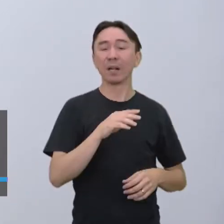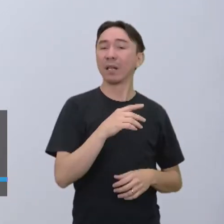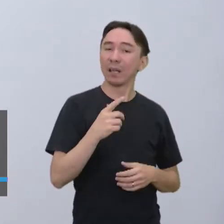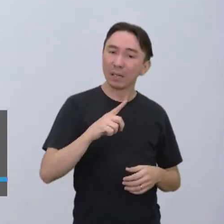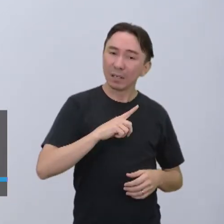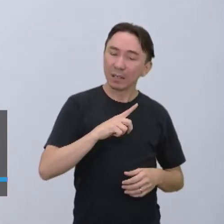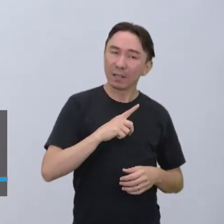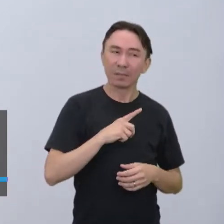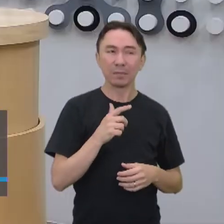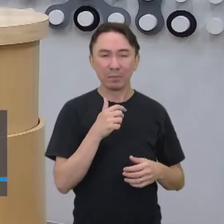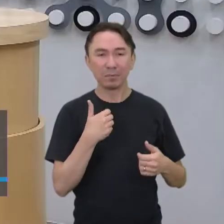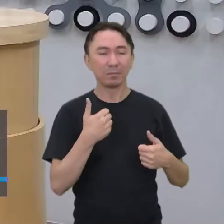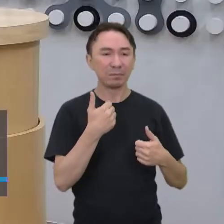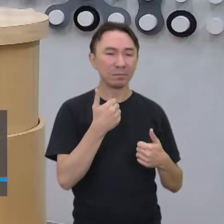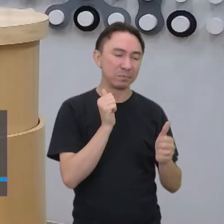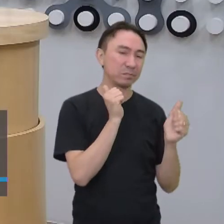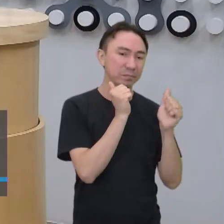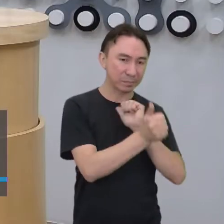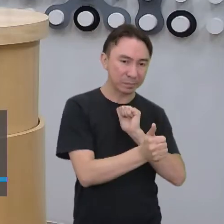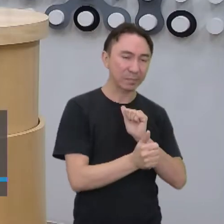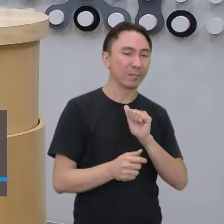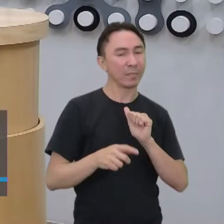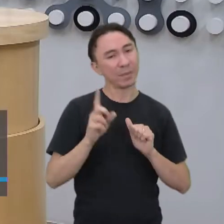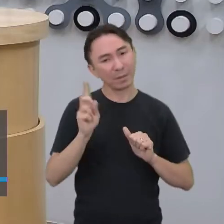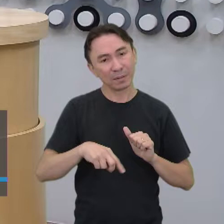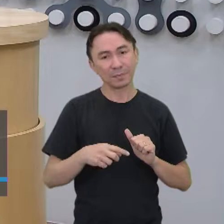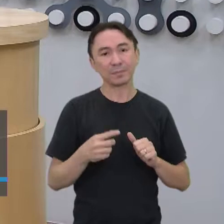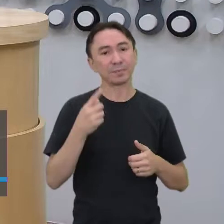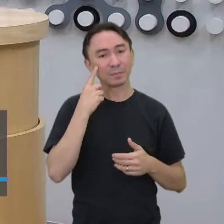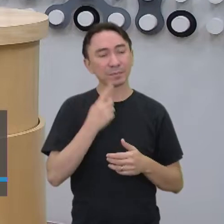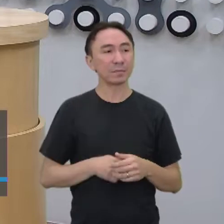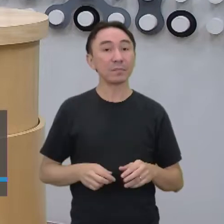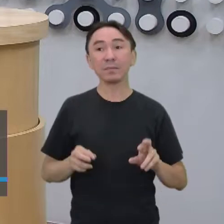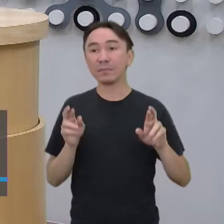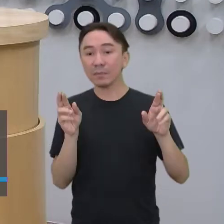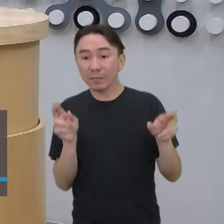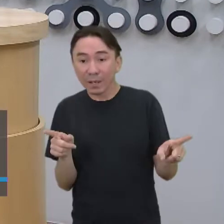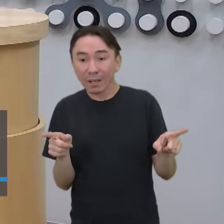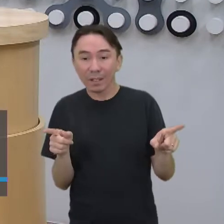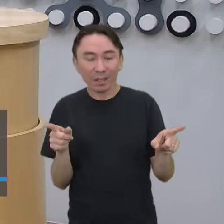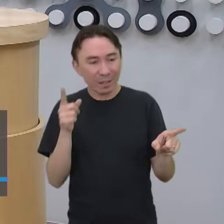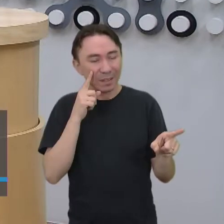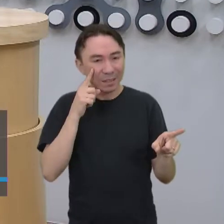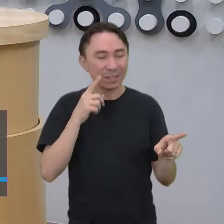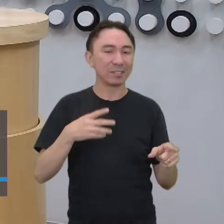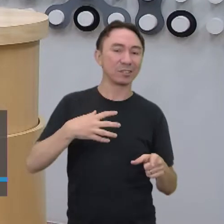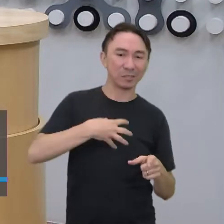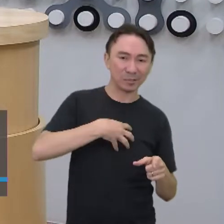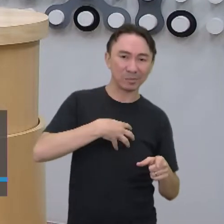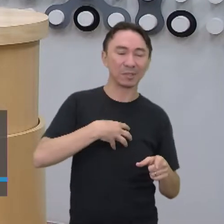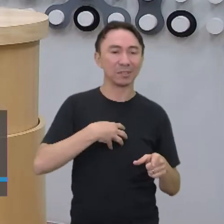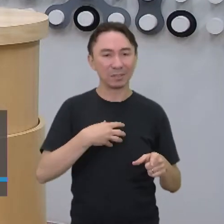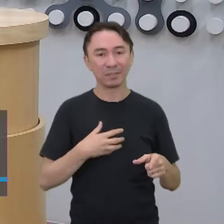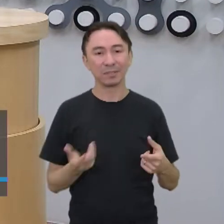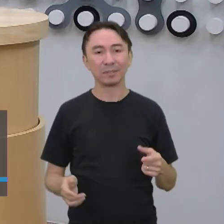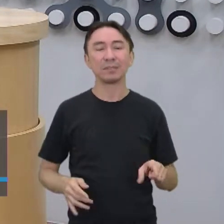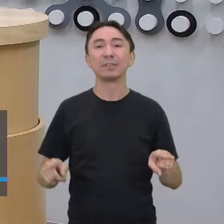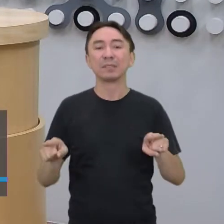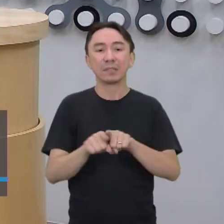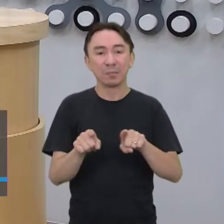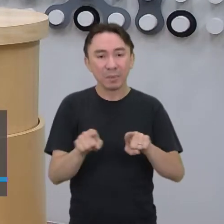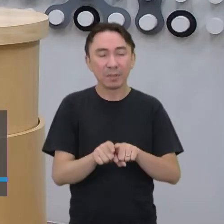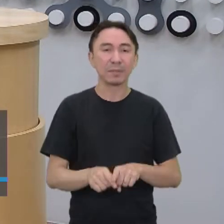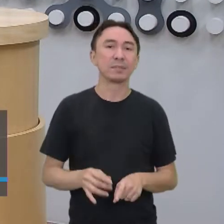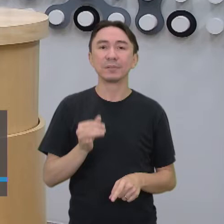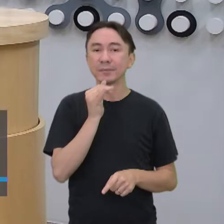muito de basquete, então eu percebo isso. É claro, é o mesmo esporte, mas a gente percebe que a forma de agir dentro da quadra é outra. O vôlei é